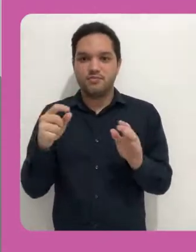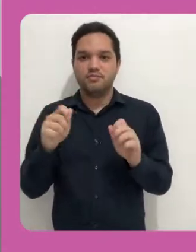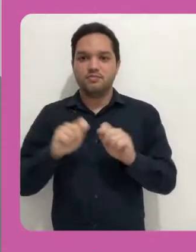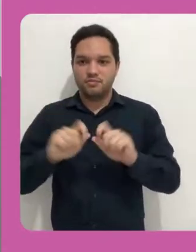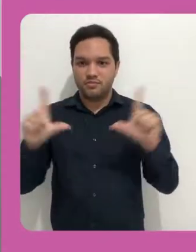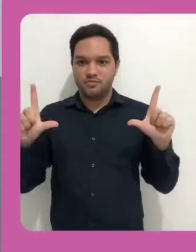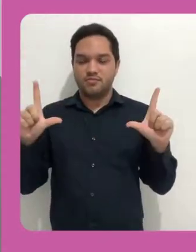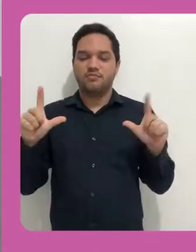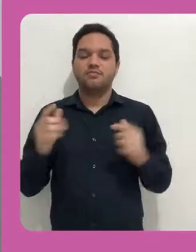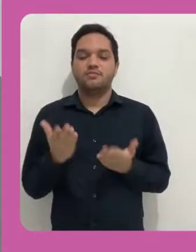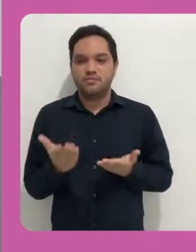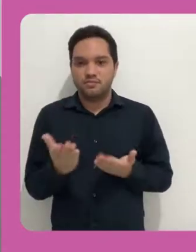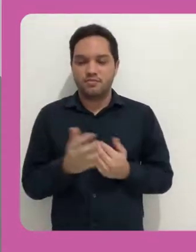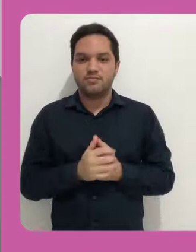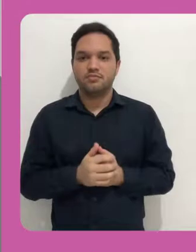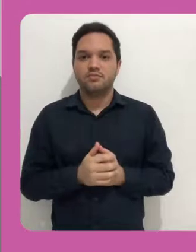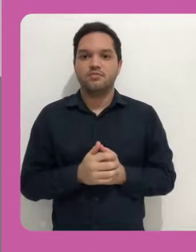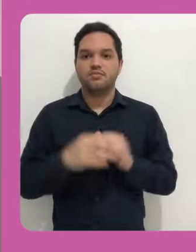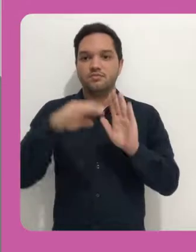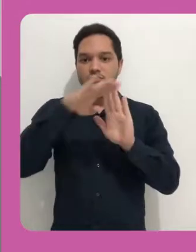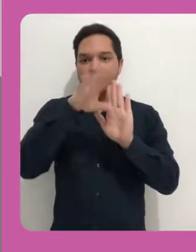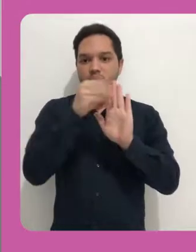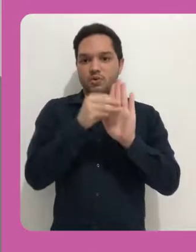da pasta do curso.